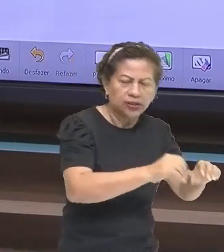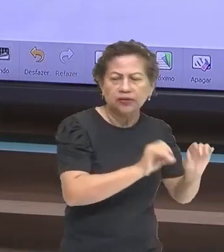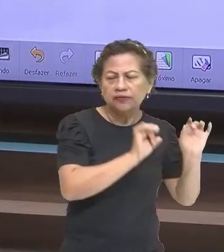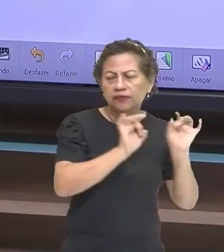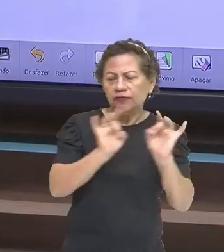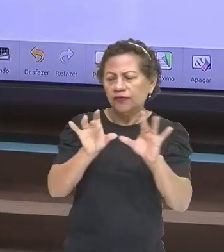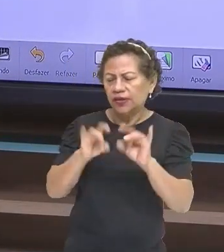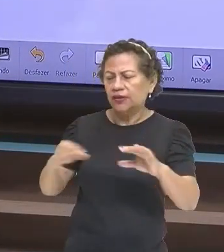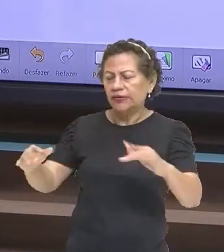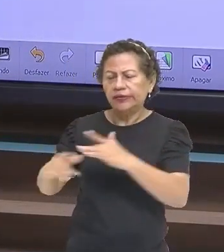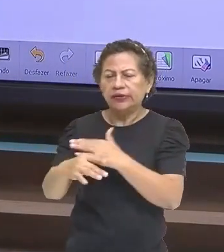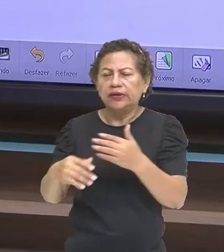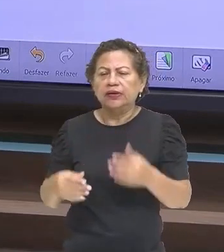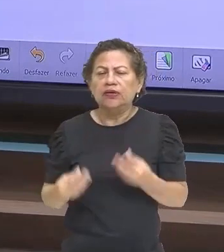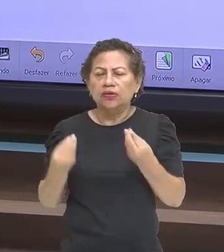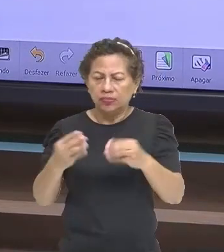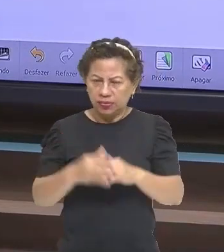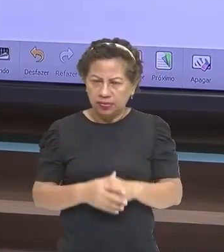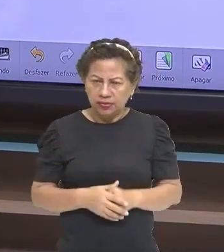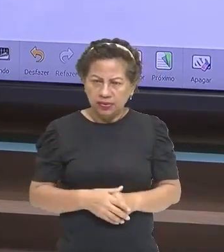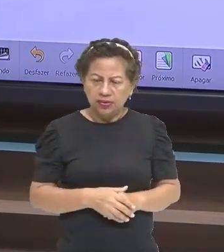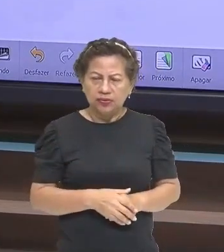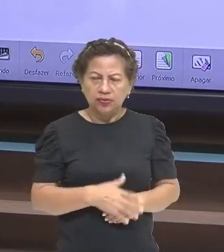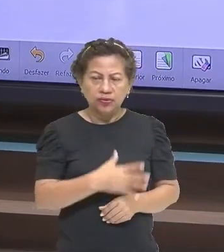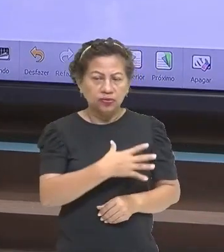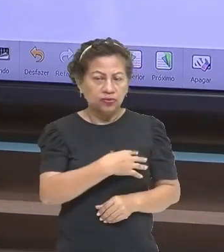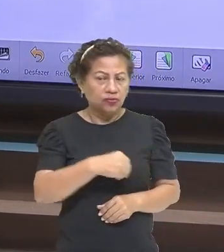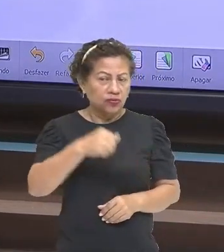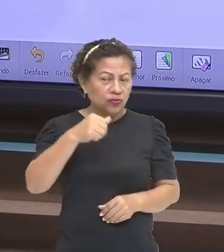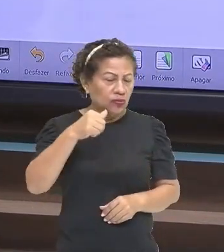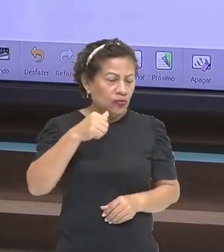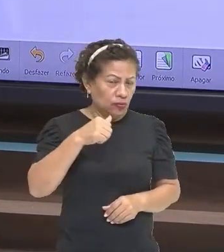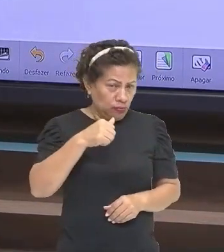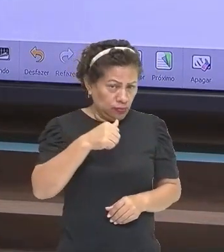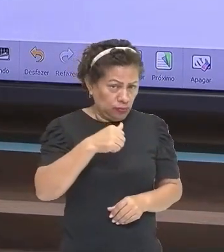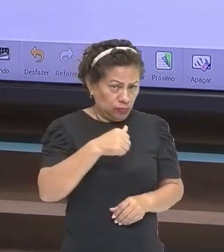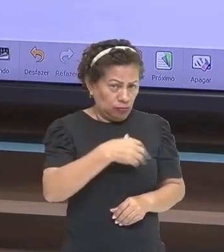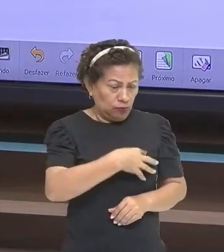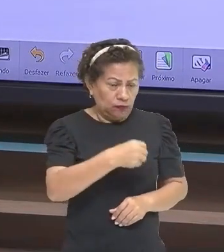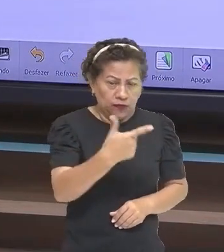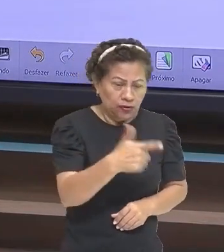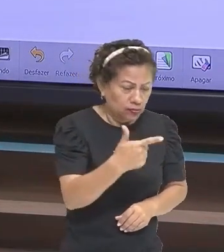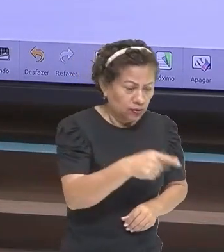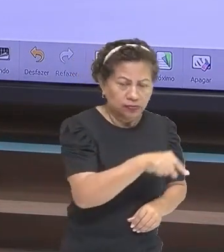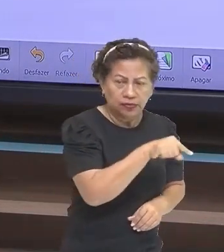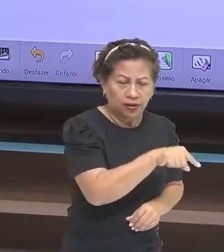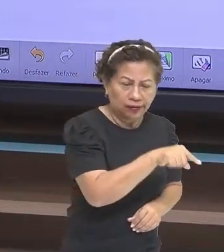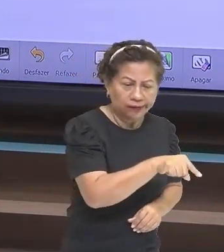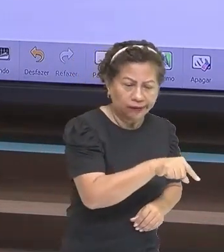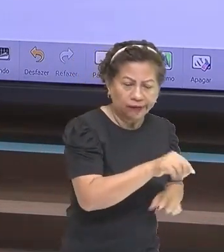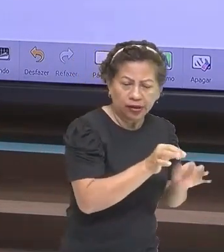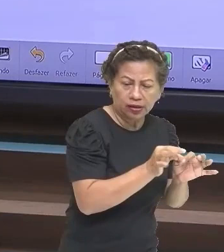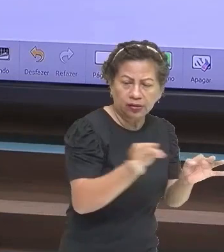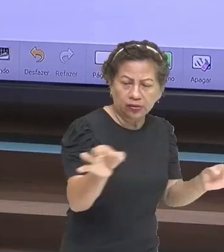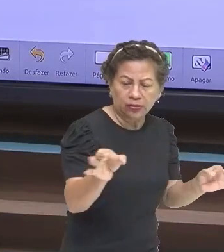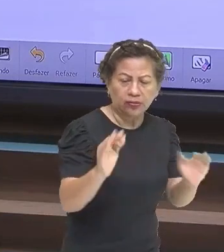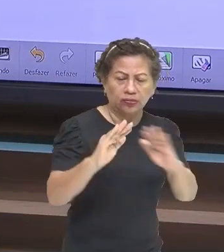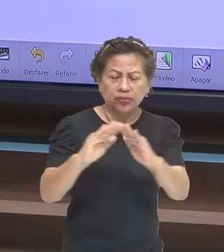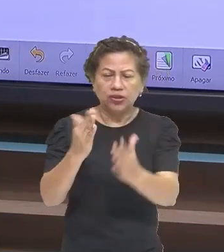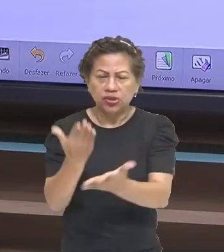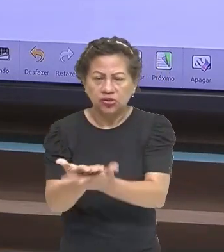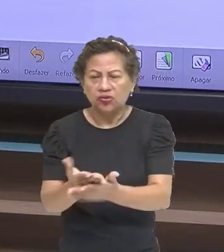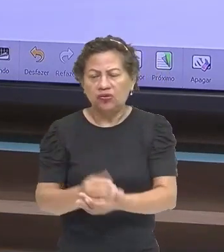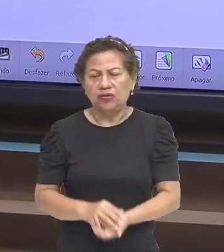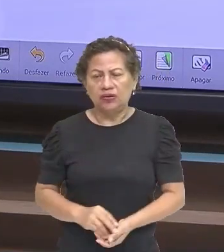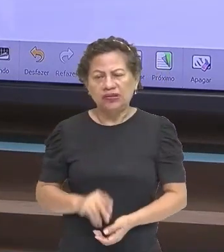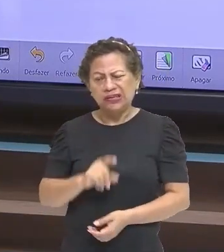onde seu filho não tem acesso à escola, onde você não tem um posto de saúde, ou o posto de saúde está a 10, 15 horas de